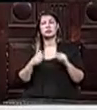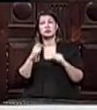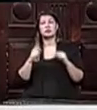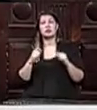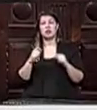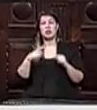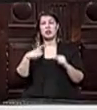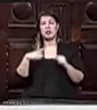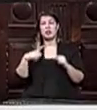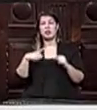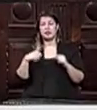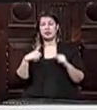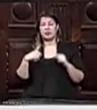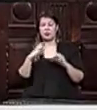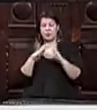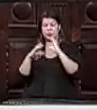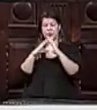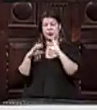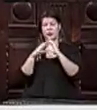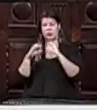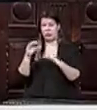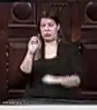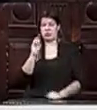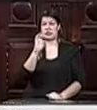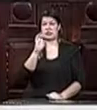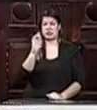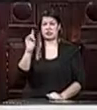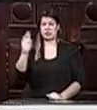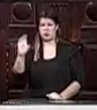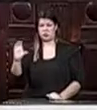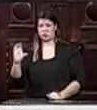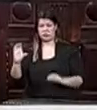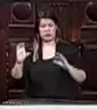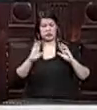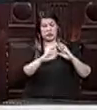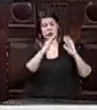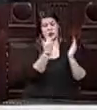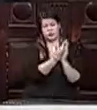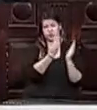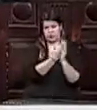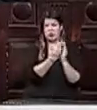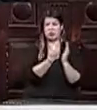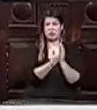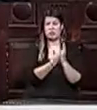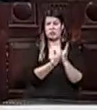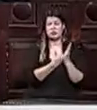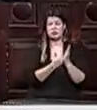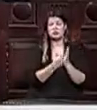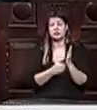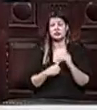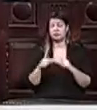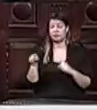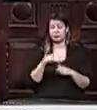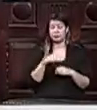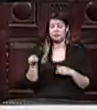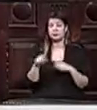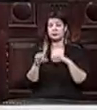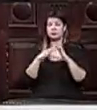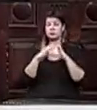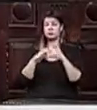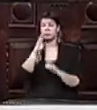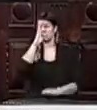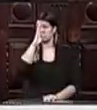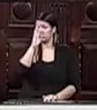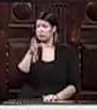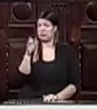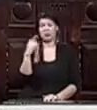colocando pontes entre a SEDUC e as escolas, obrigando a SEDUC, em certa medida, a fazer a discussão direta com as escolas que ela não